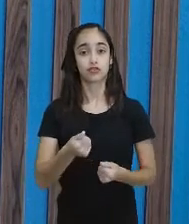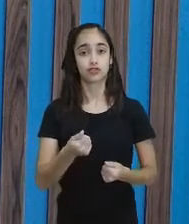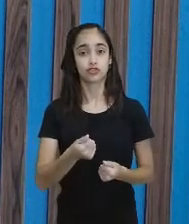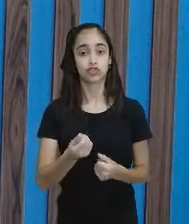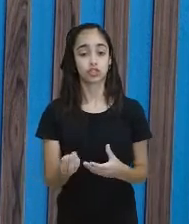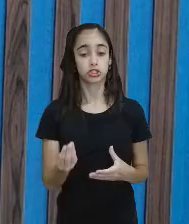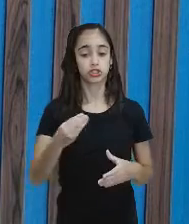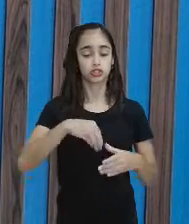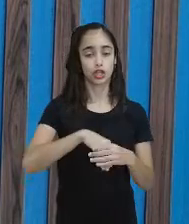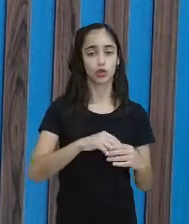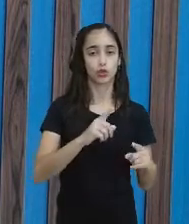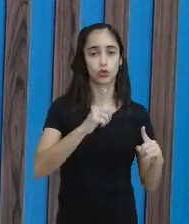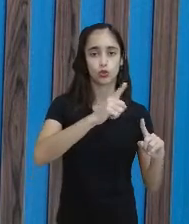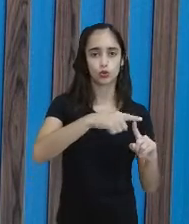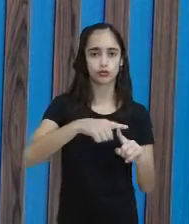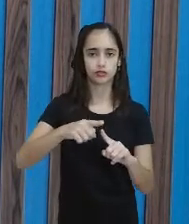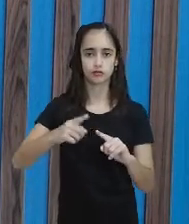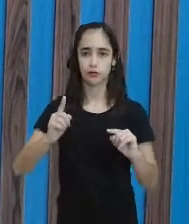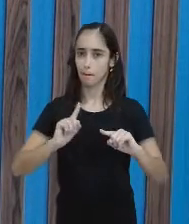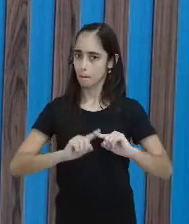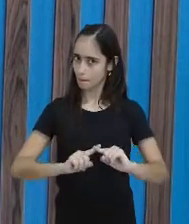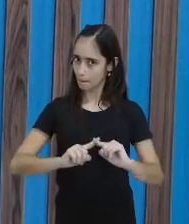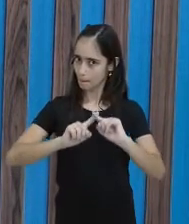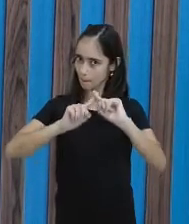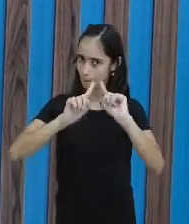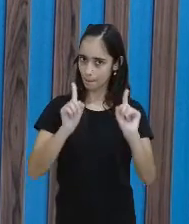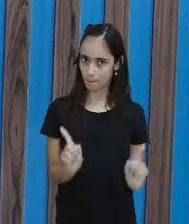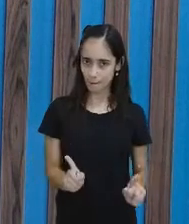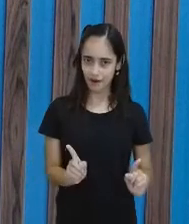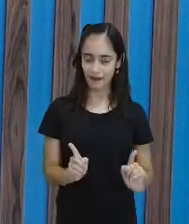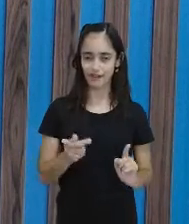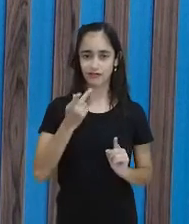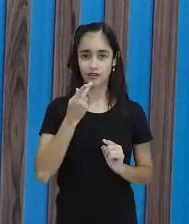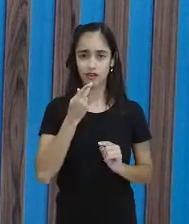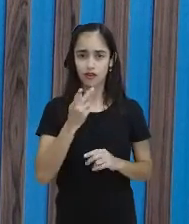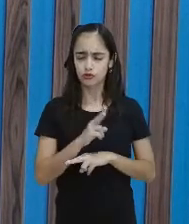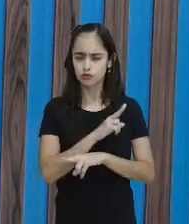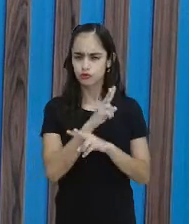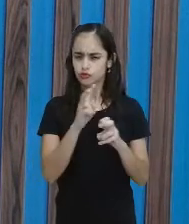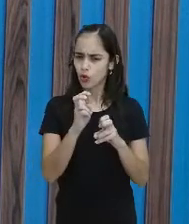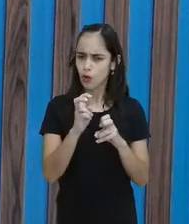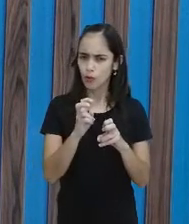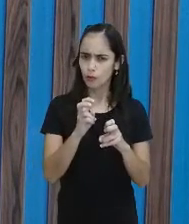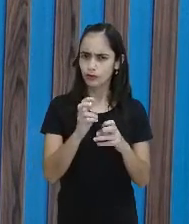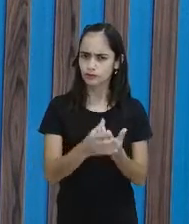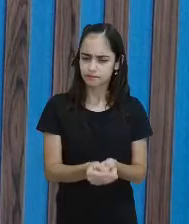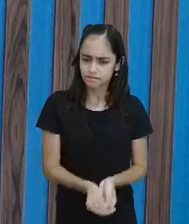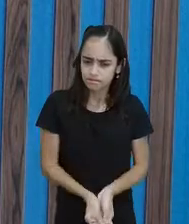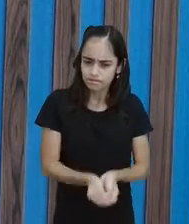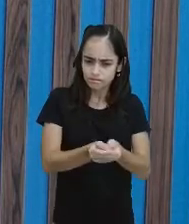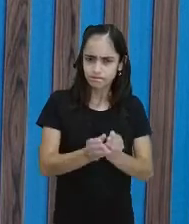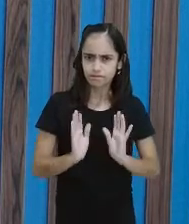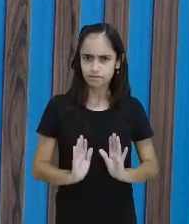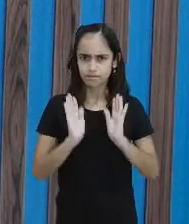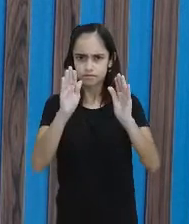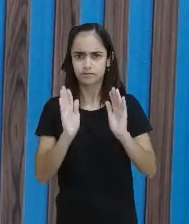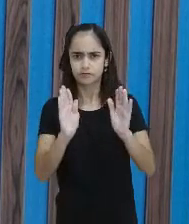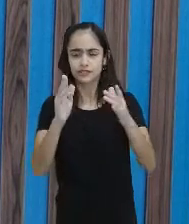especificamente falando do voleibol, sempre que tem jogo contra os Estados Unidos, né, é